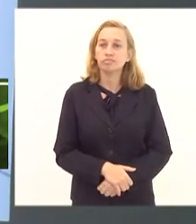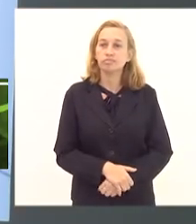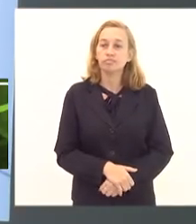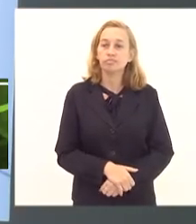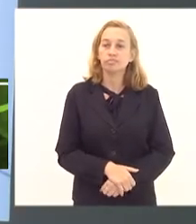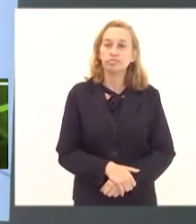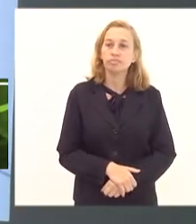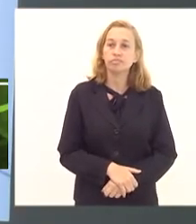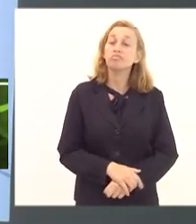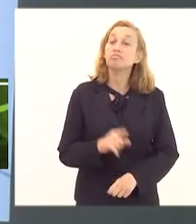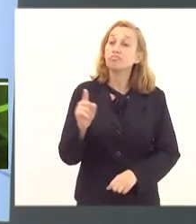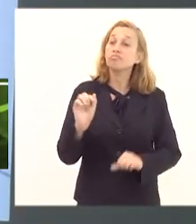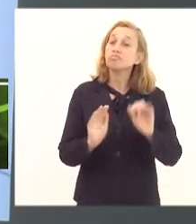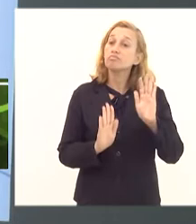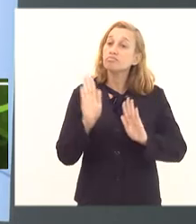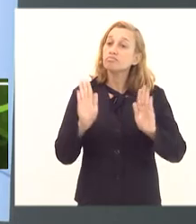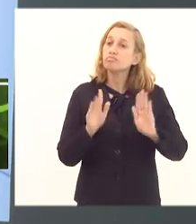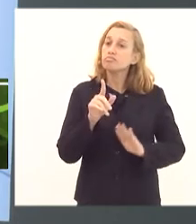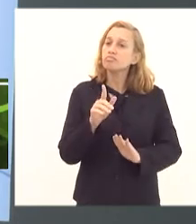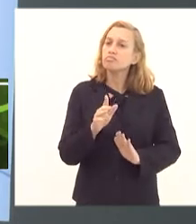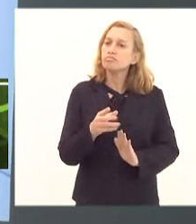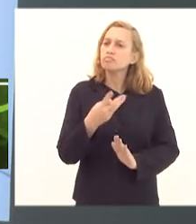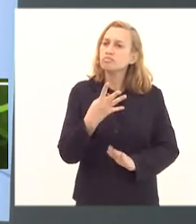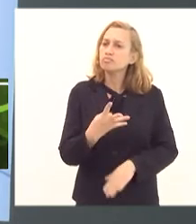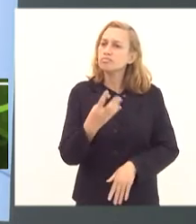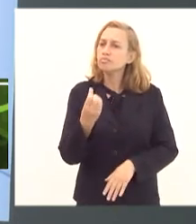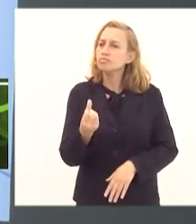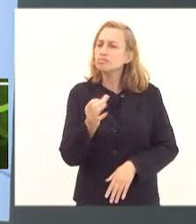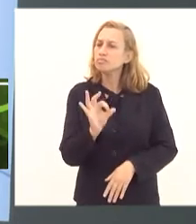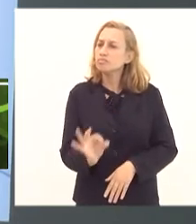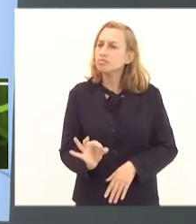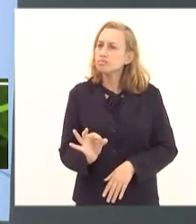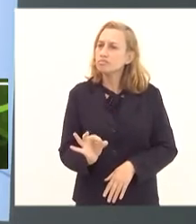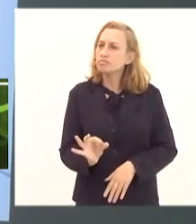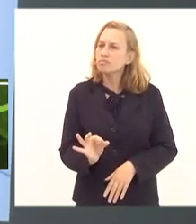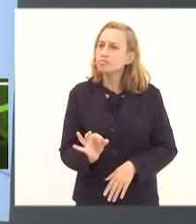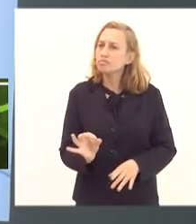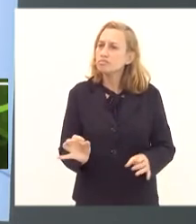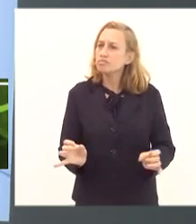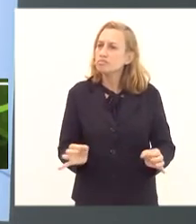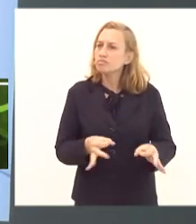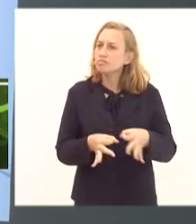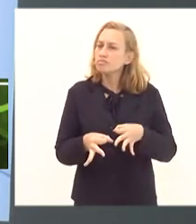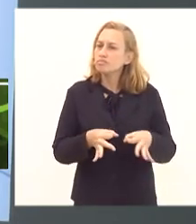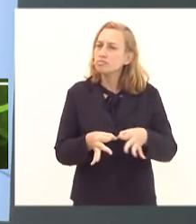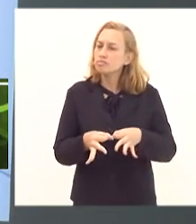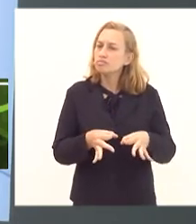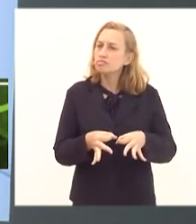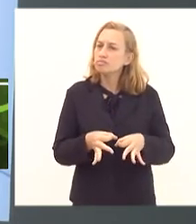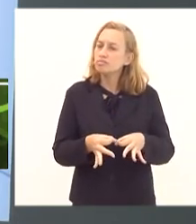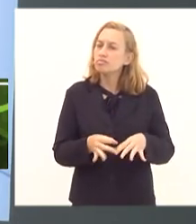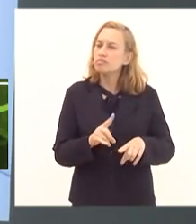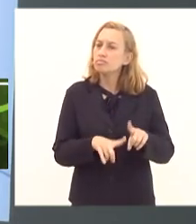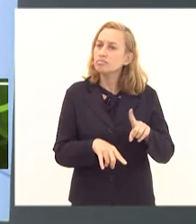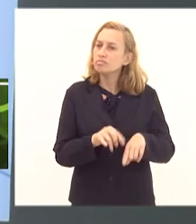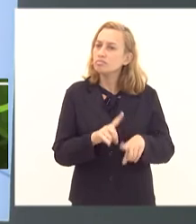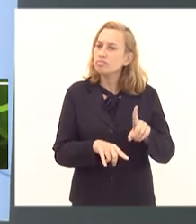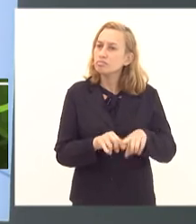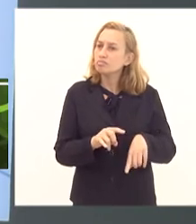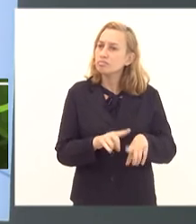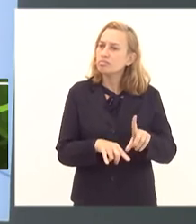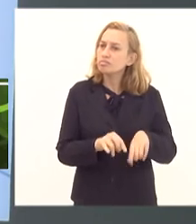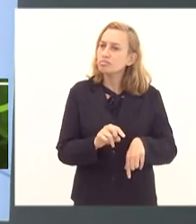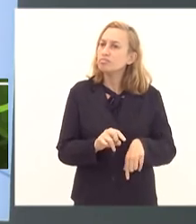Nessa licitação, você gastou 46%, porque está o projeto... E a aquisição dos equipamentos. E a aquisição, isso, porque isso.